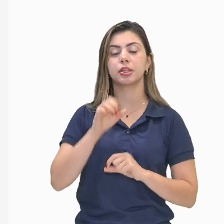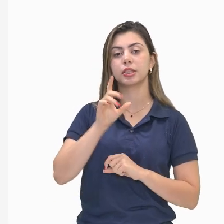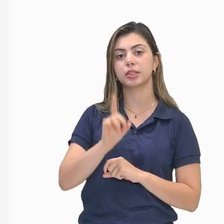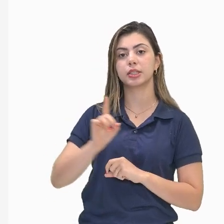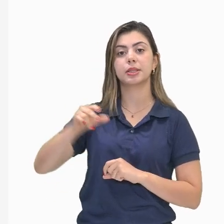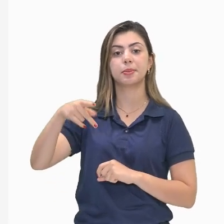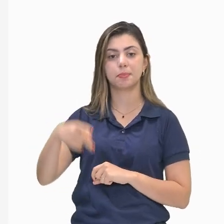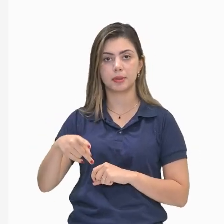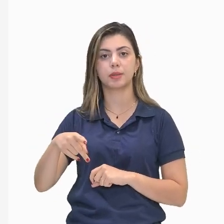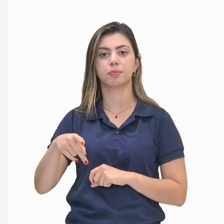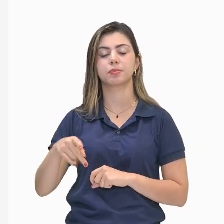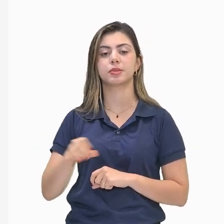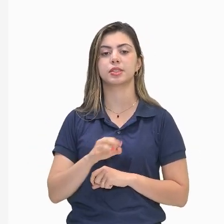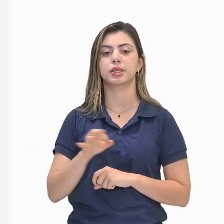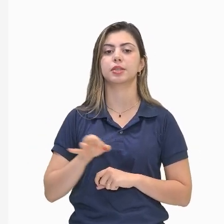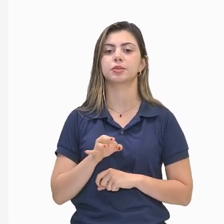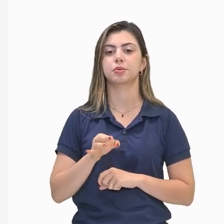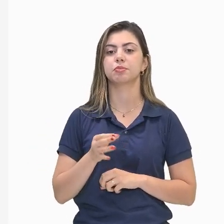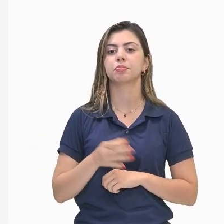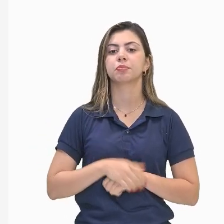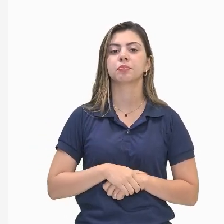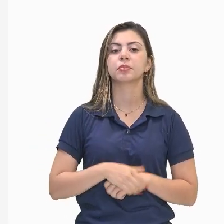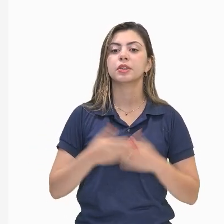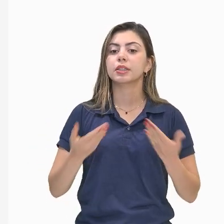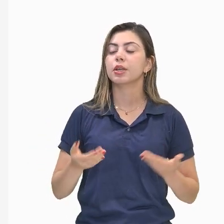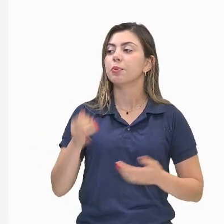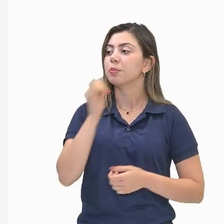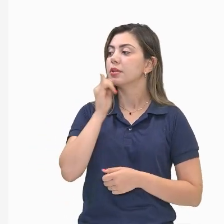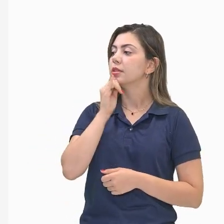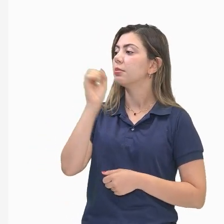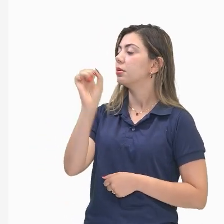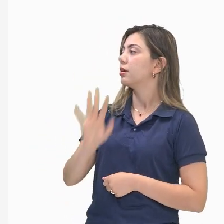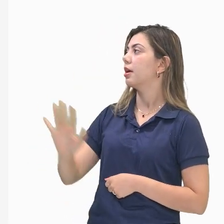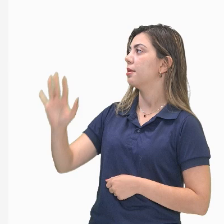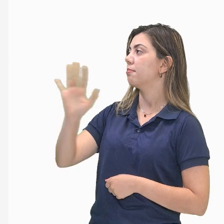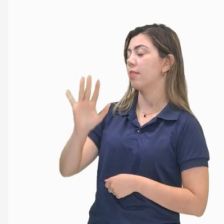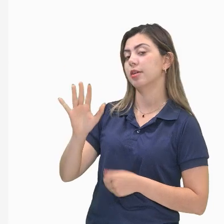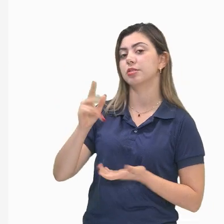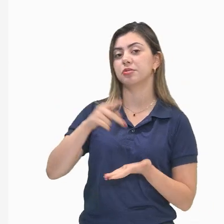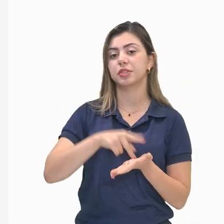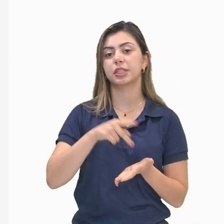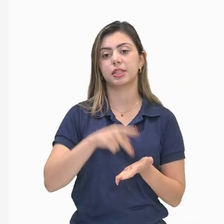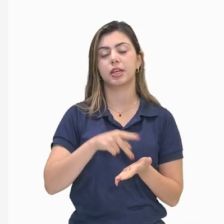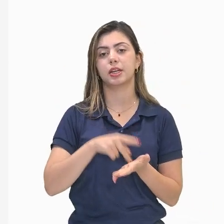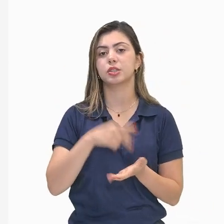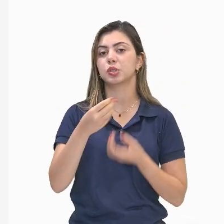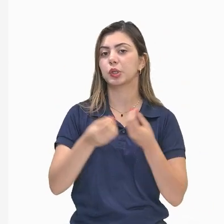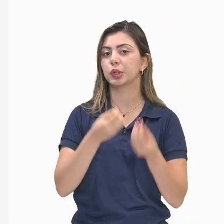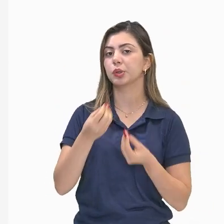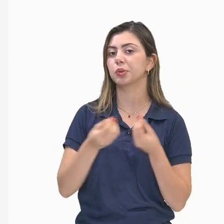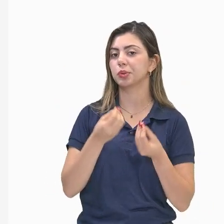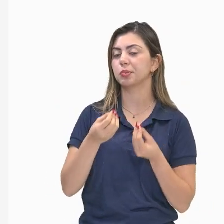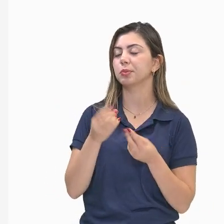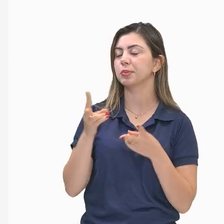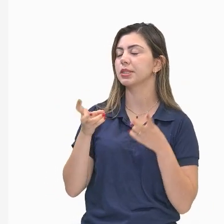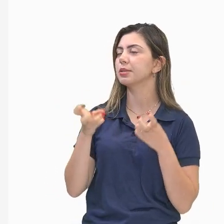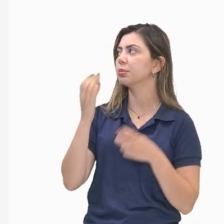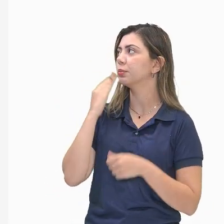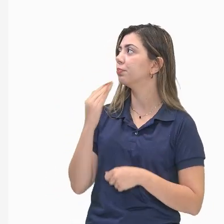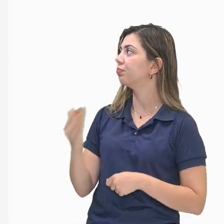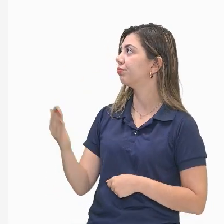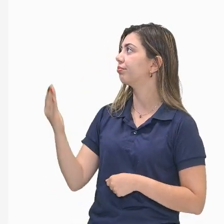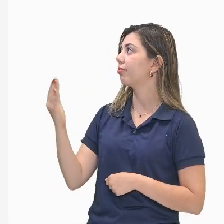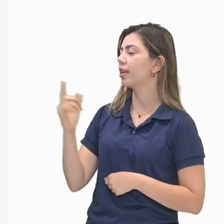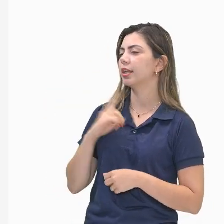seus terminais. Nós temos aí nas imagens reais, né, de capacitores. Você percebe aí que